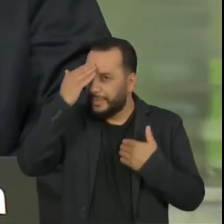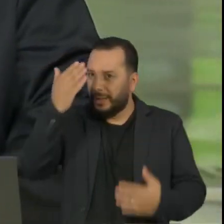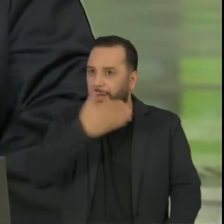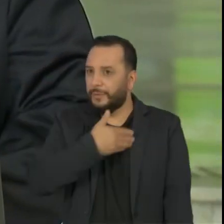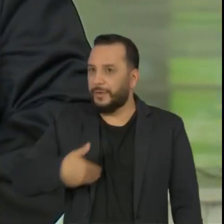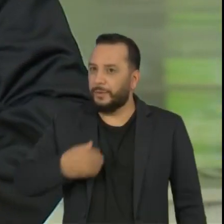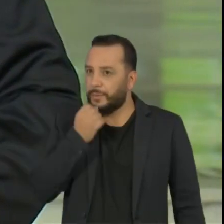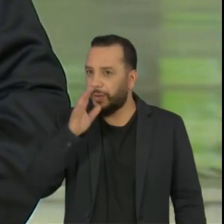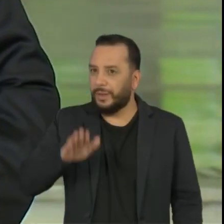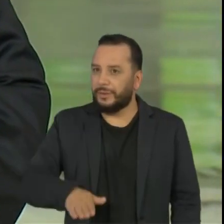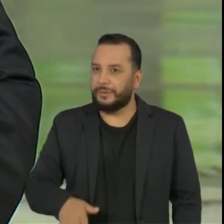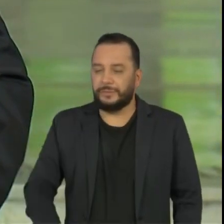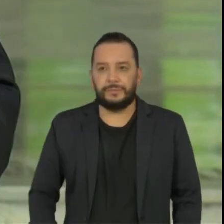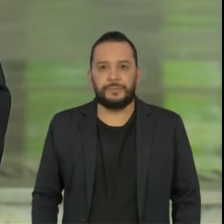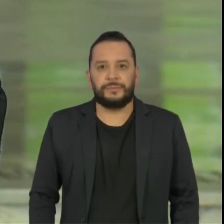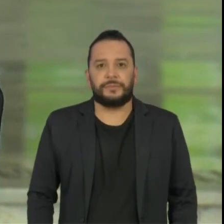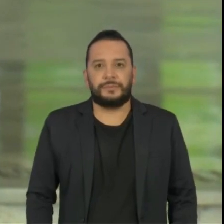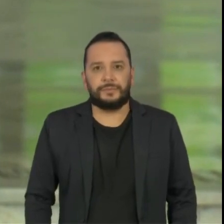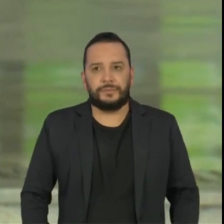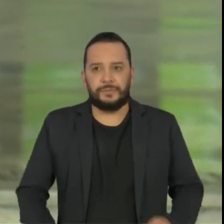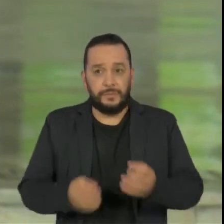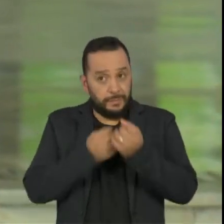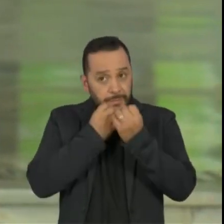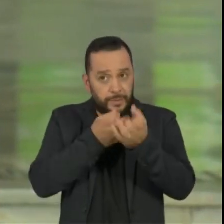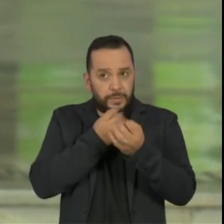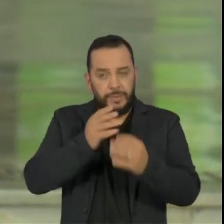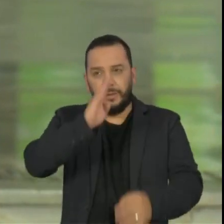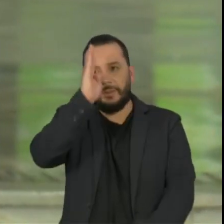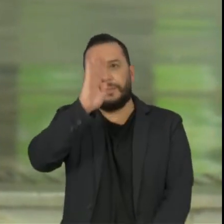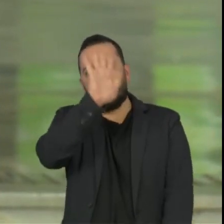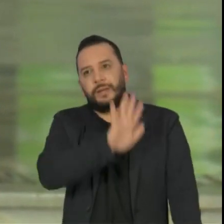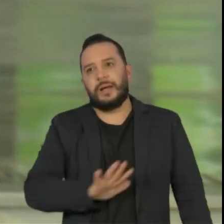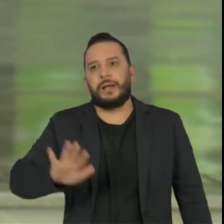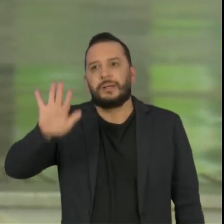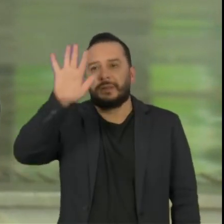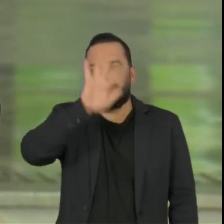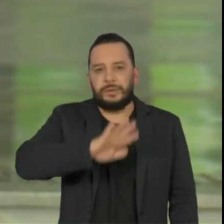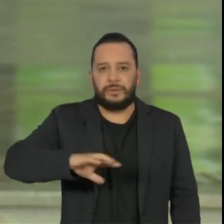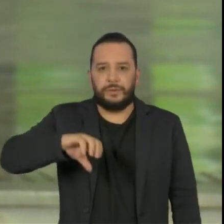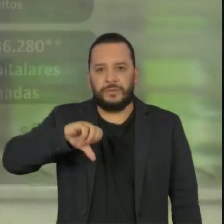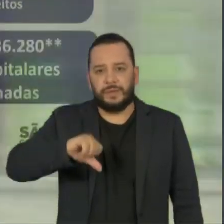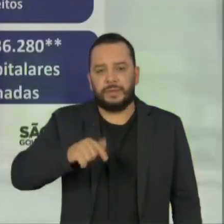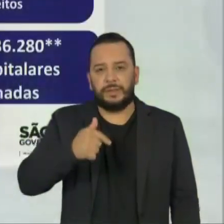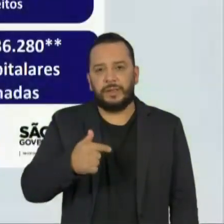Boa tarde. Os dados do Brasil são